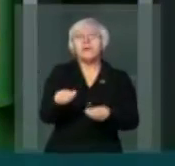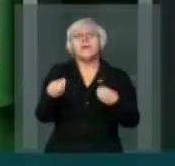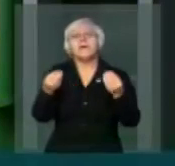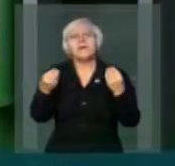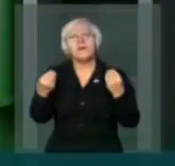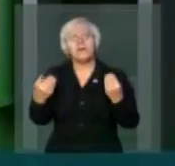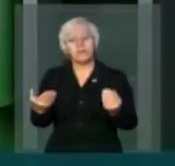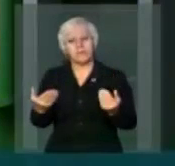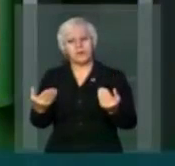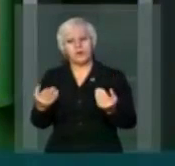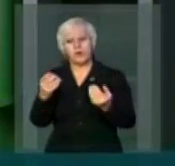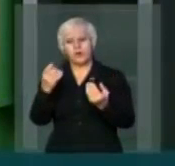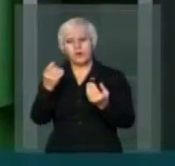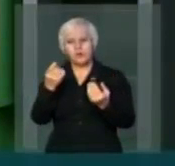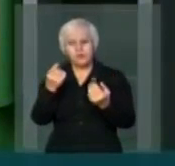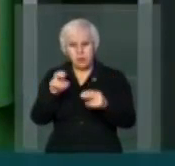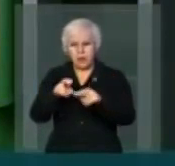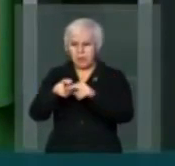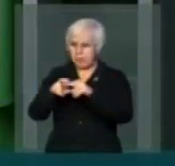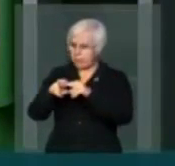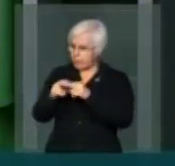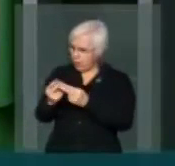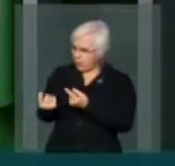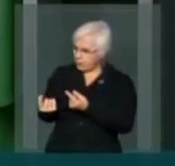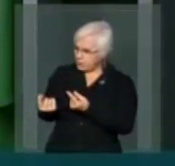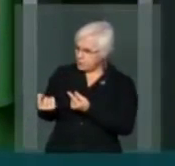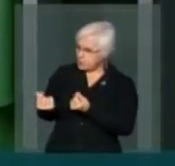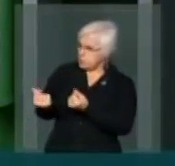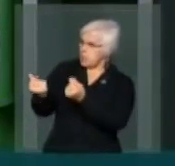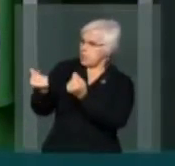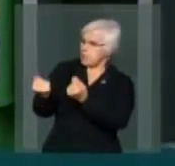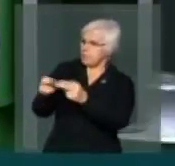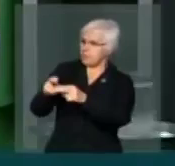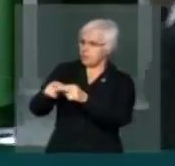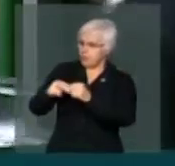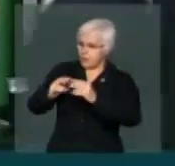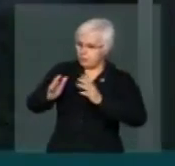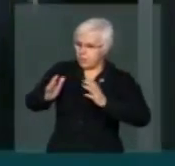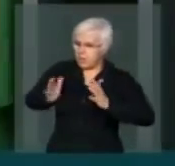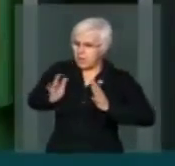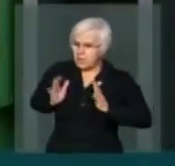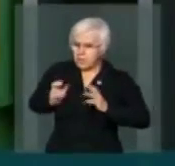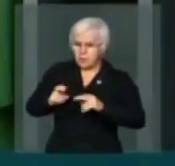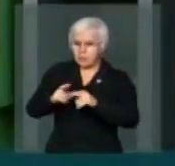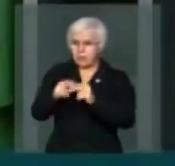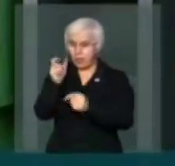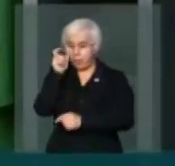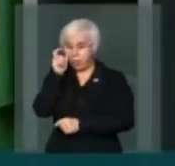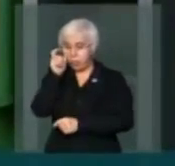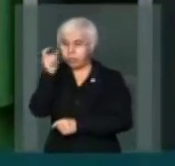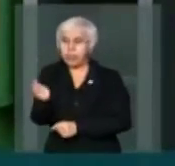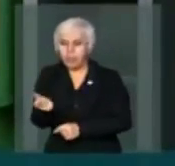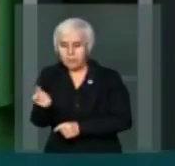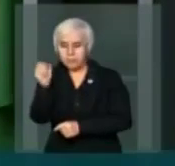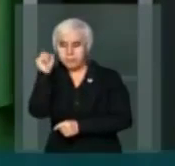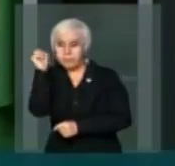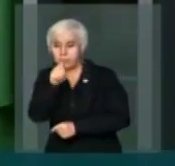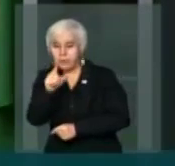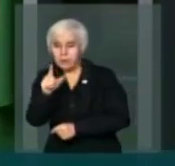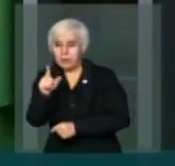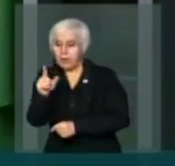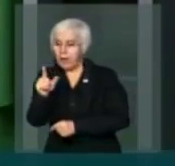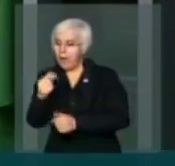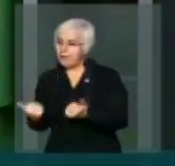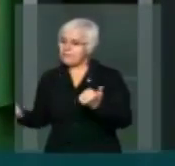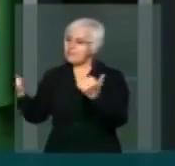por contingências às vezes adredemente preparadas pelos espertalhões, tornam-se fenômenos